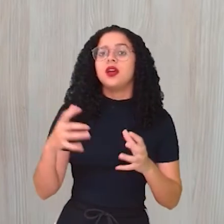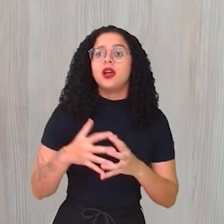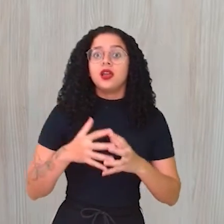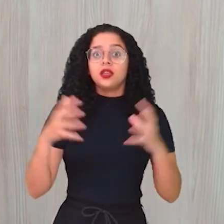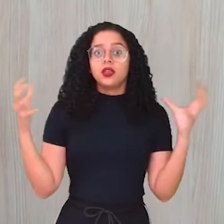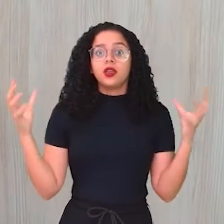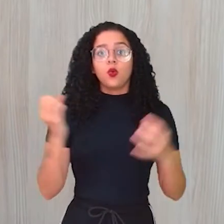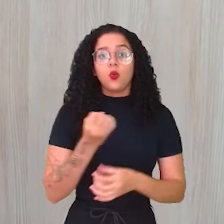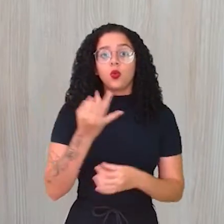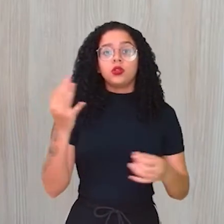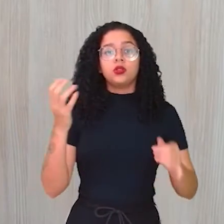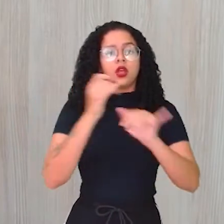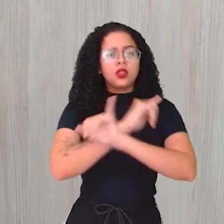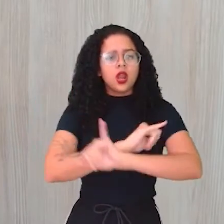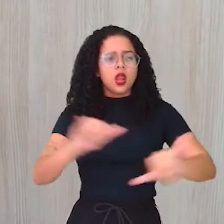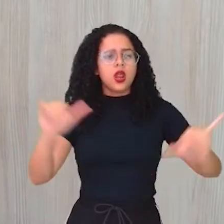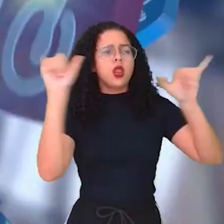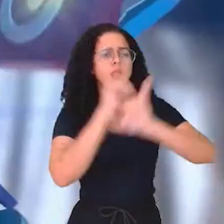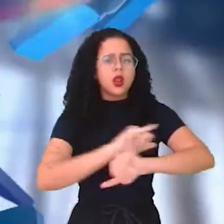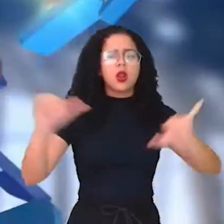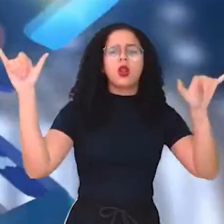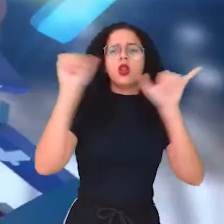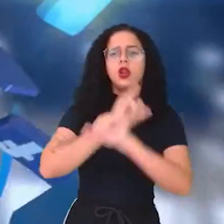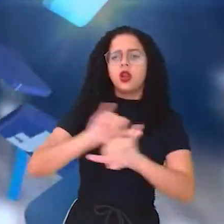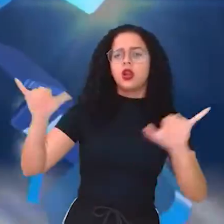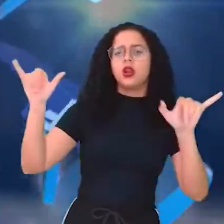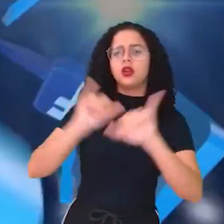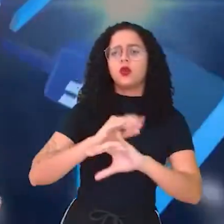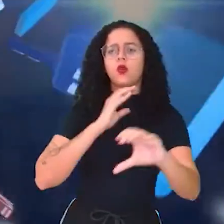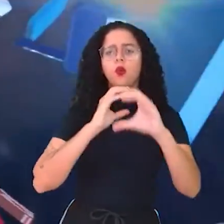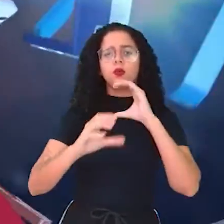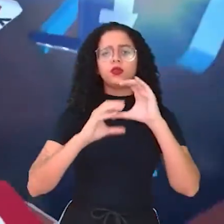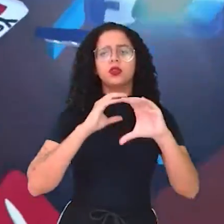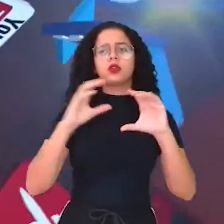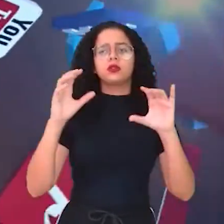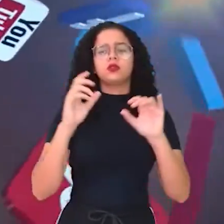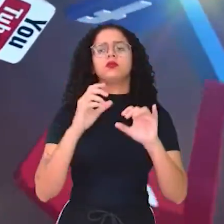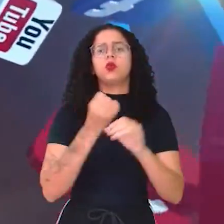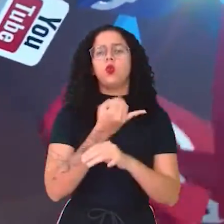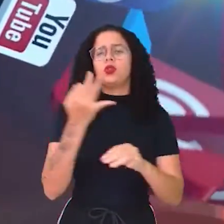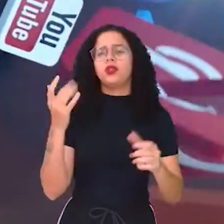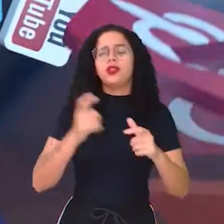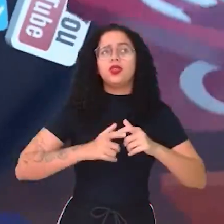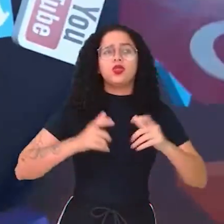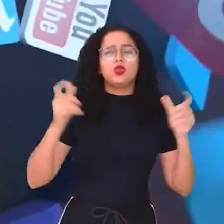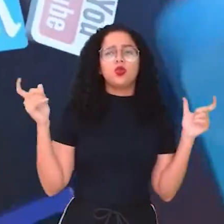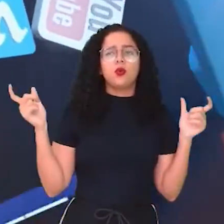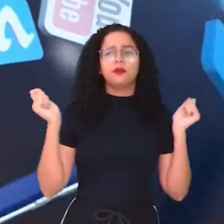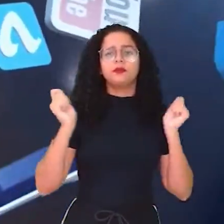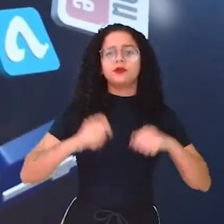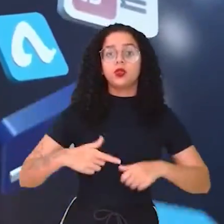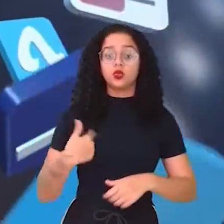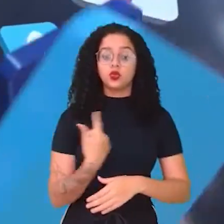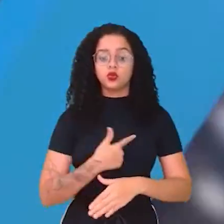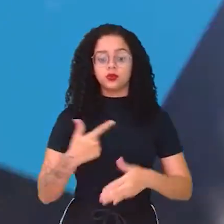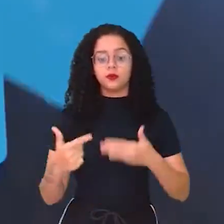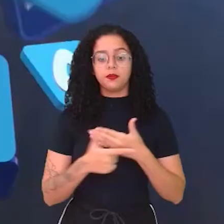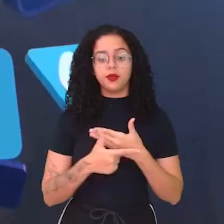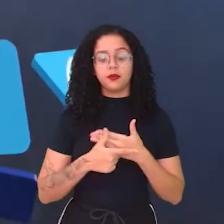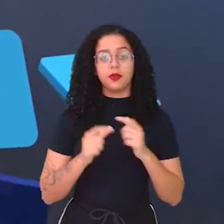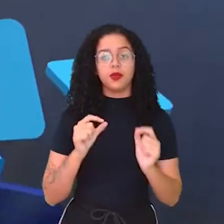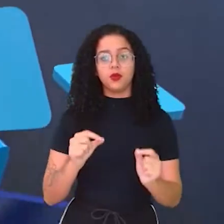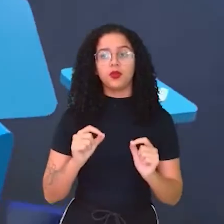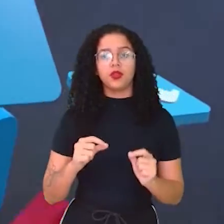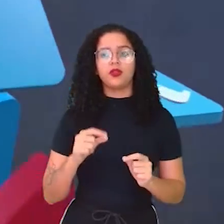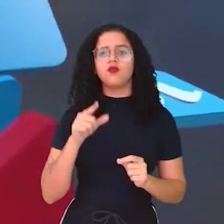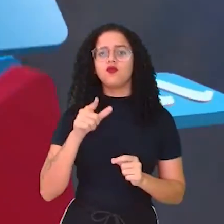de informações, essa comunicação, uma quantidade enorme de possibilidades, o nosso papel agora é a questão de